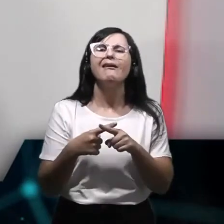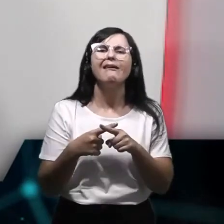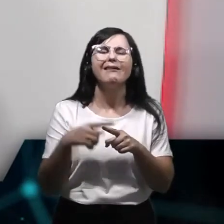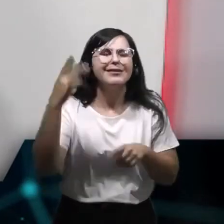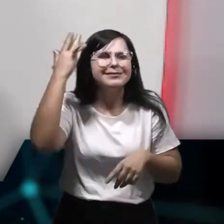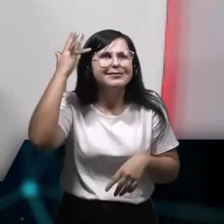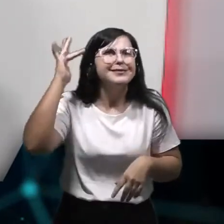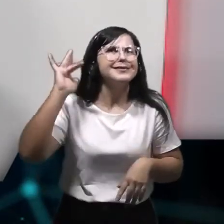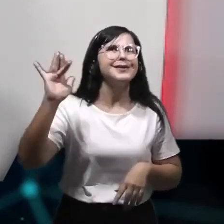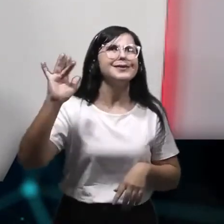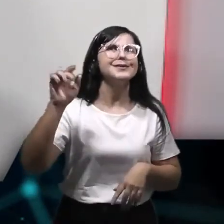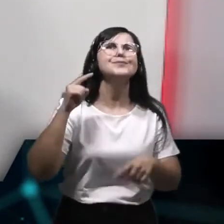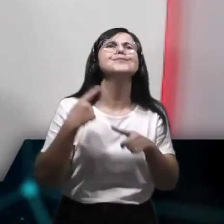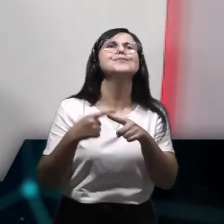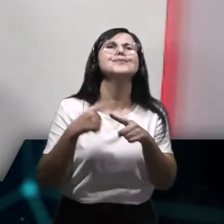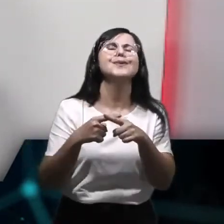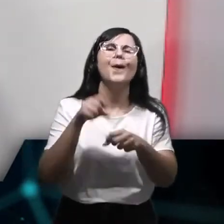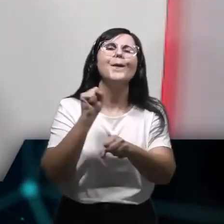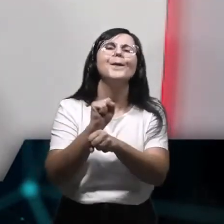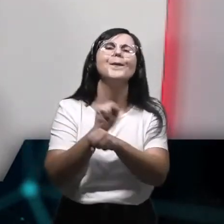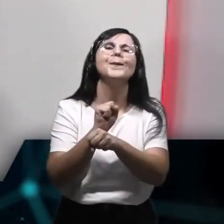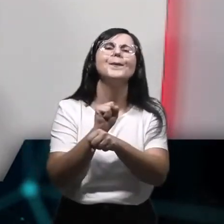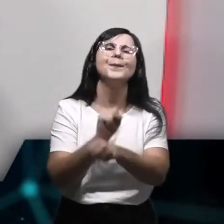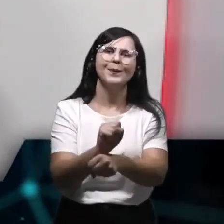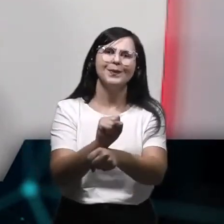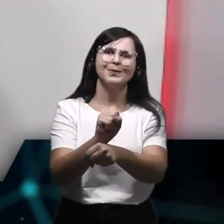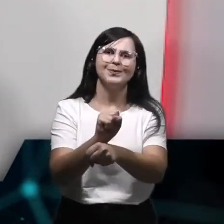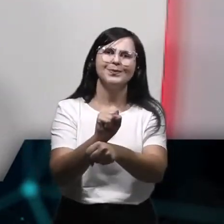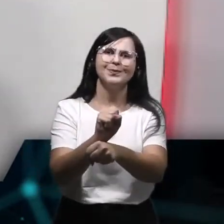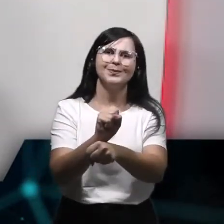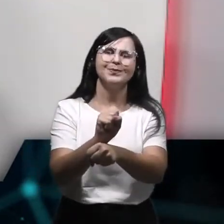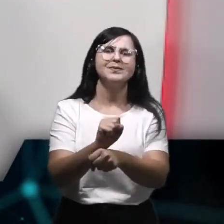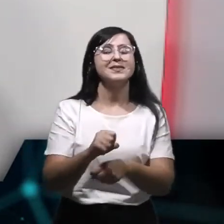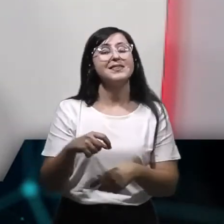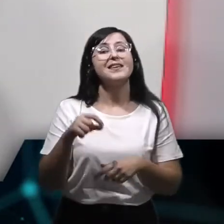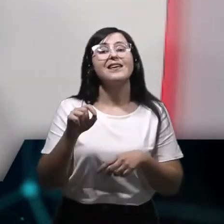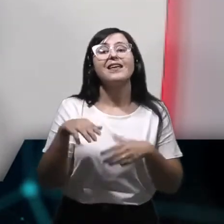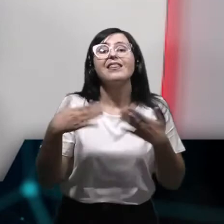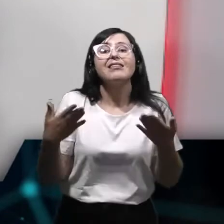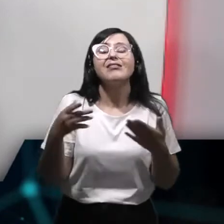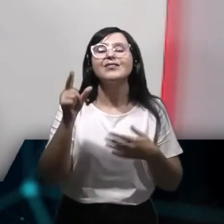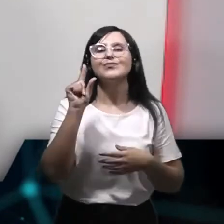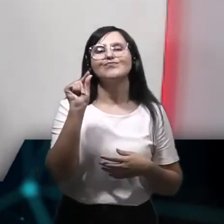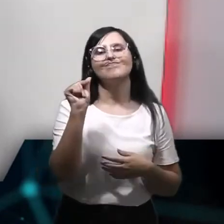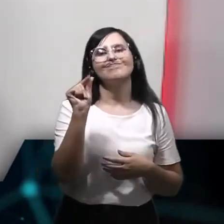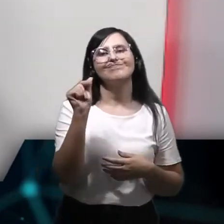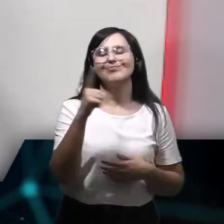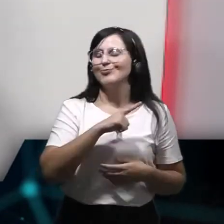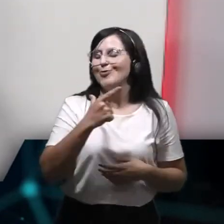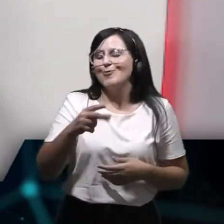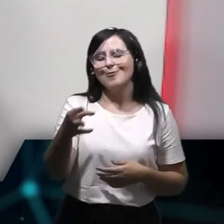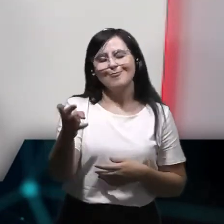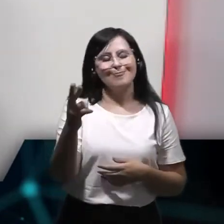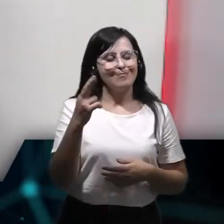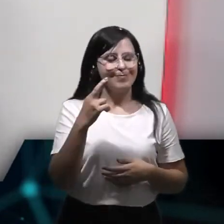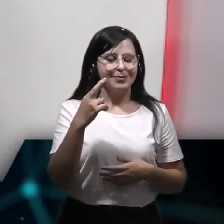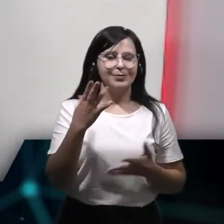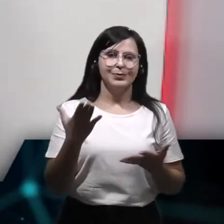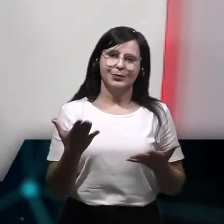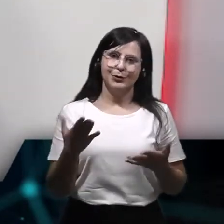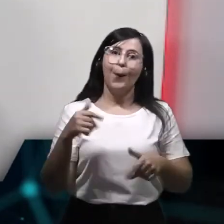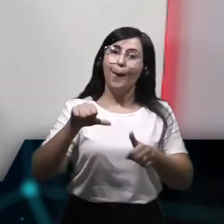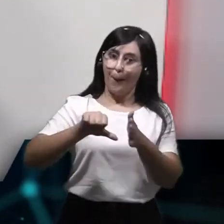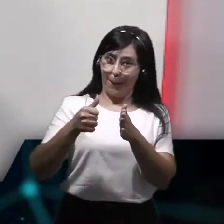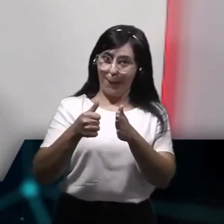que parou, por que parou, onde foi parar o dinheiro e, infelizmente, a gente não tem essa resposta, tá certo? Então, a gente tem que, primeiramente, fazer